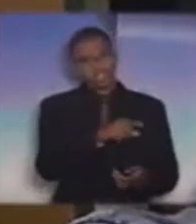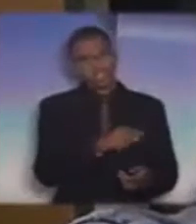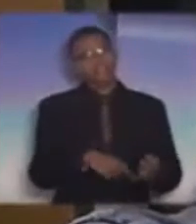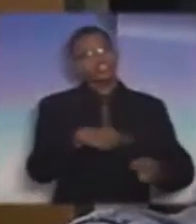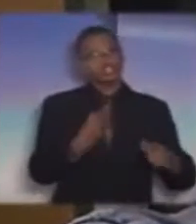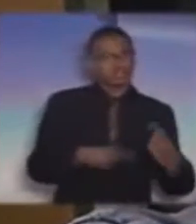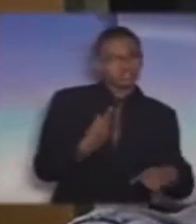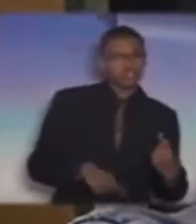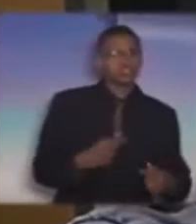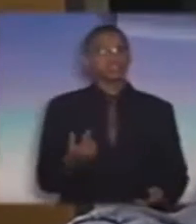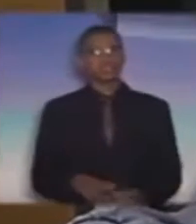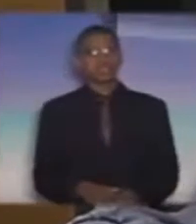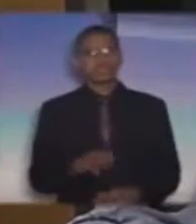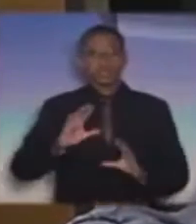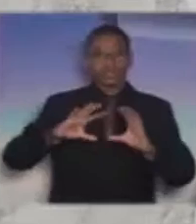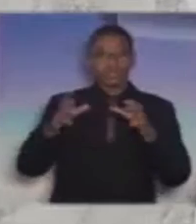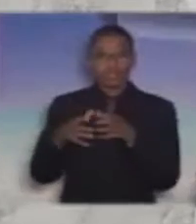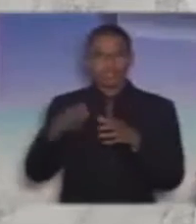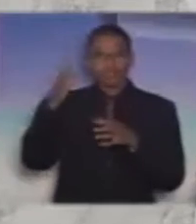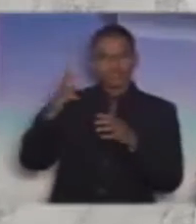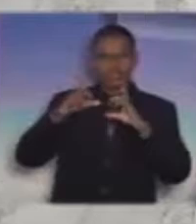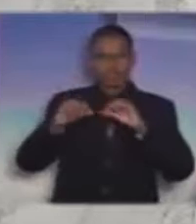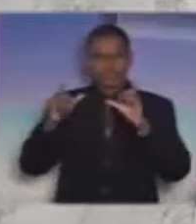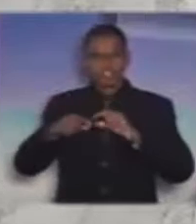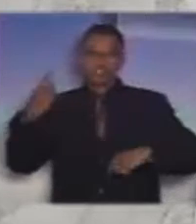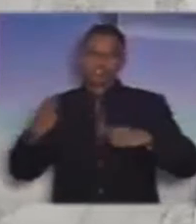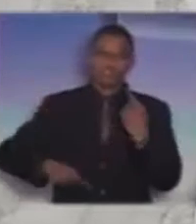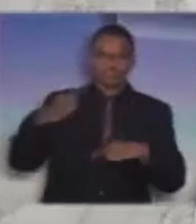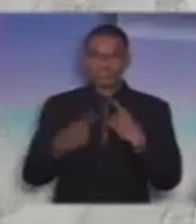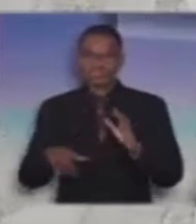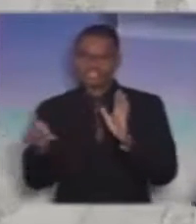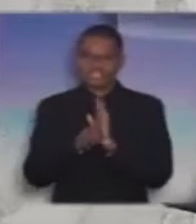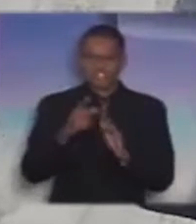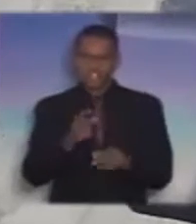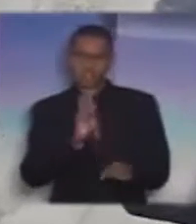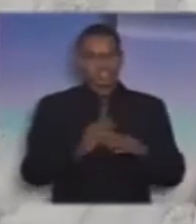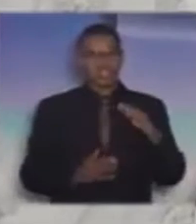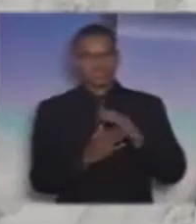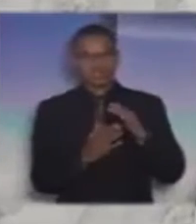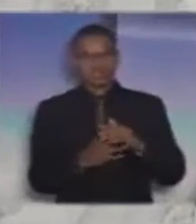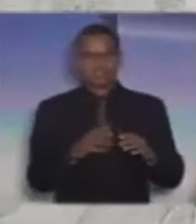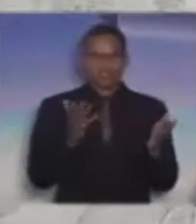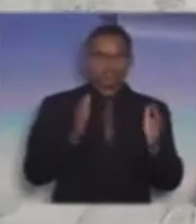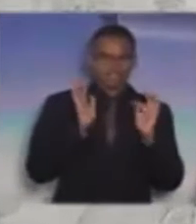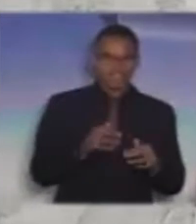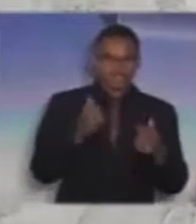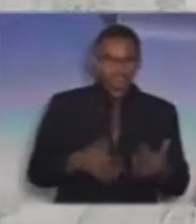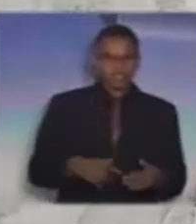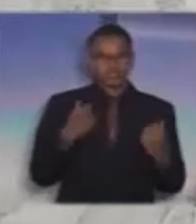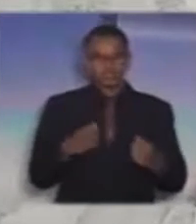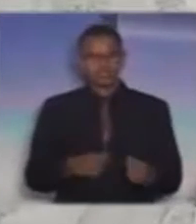a quadrilha montada em brasília discutindo como desmontar a lei que protege o trabalhador que vai precisar ser